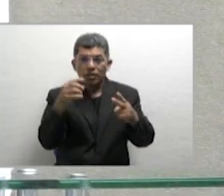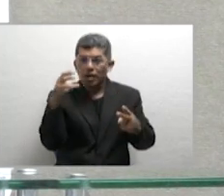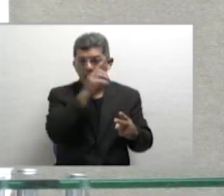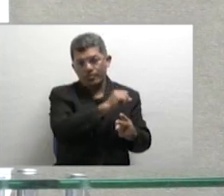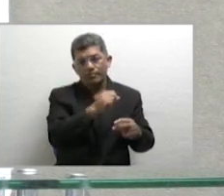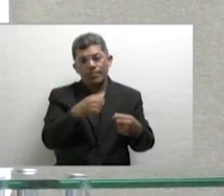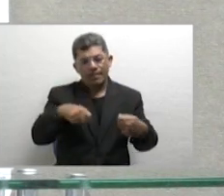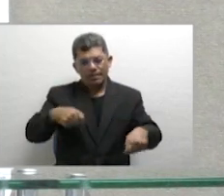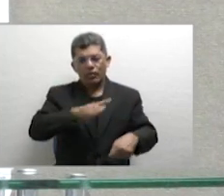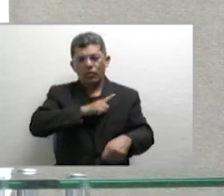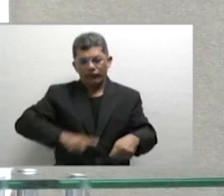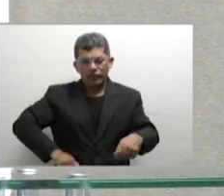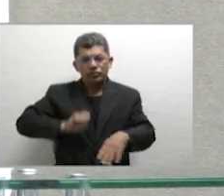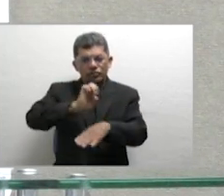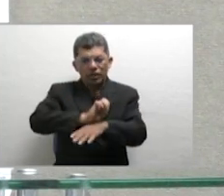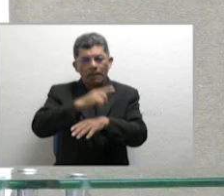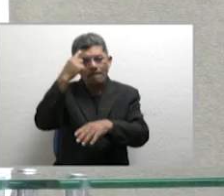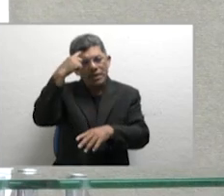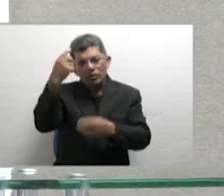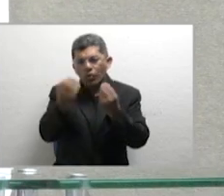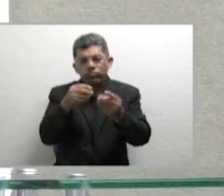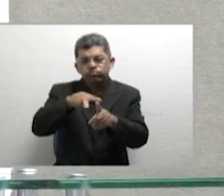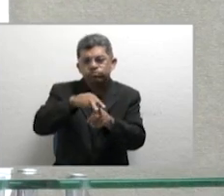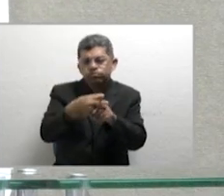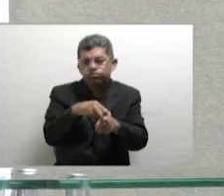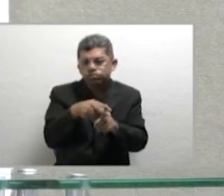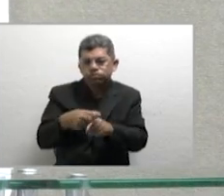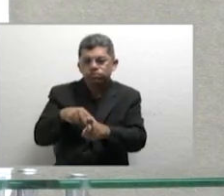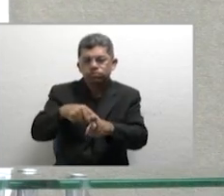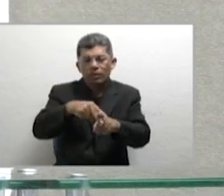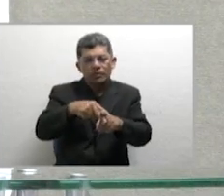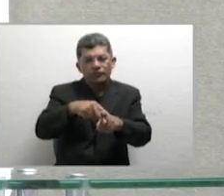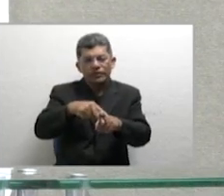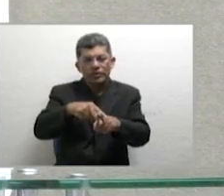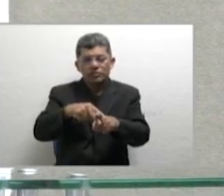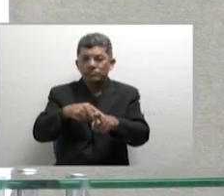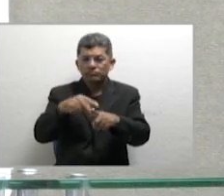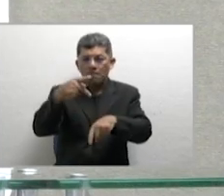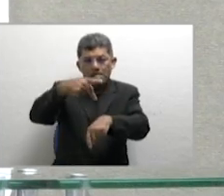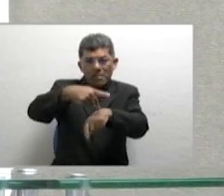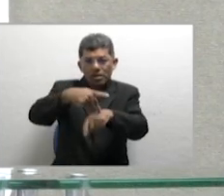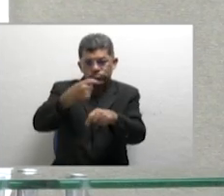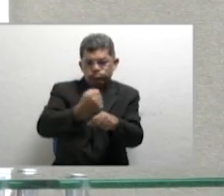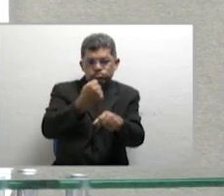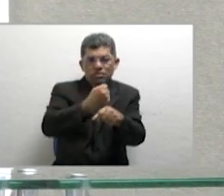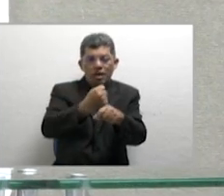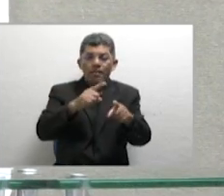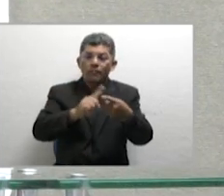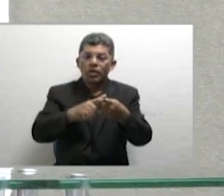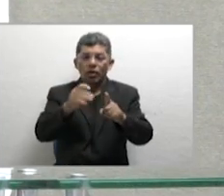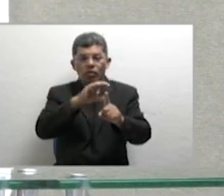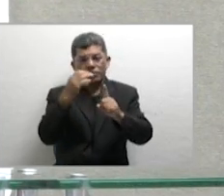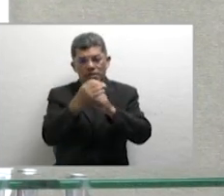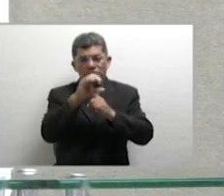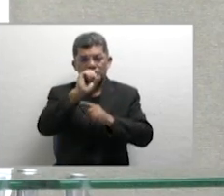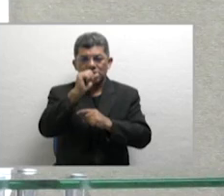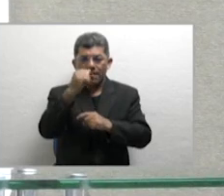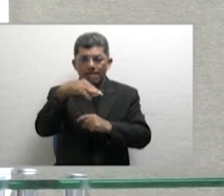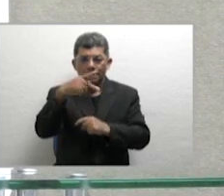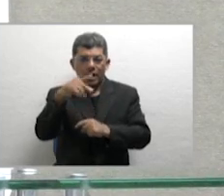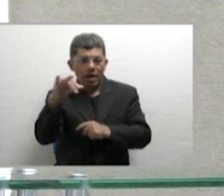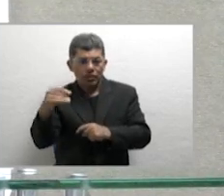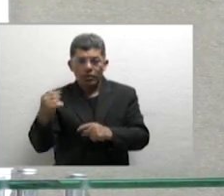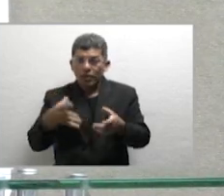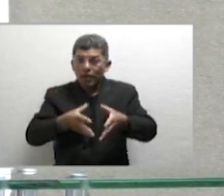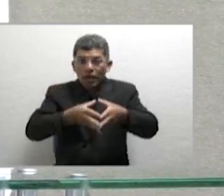Estado pense seriamente em fazer aquelas pontes de concreto, porque a comunidade do Sampaio é uma grande